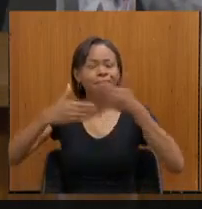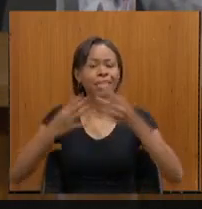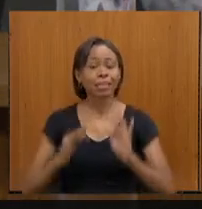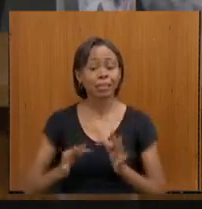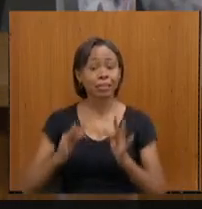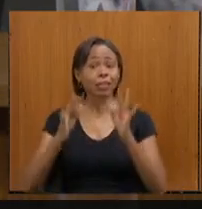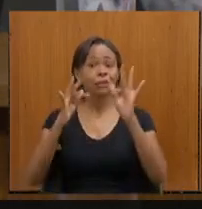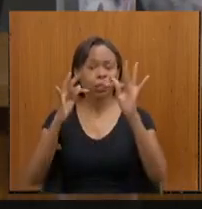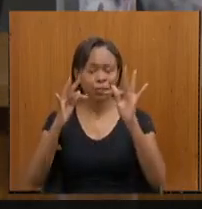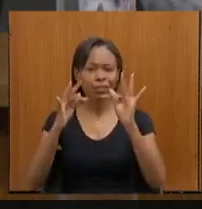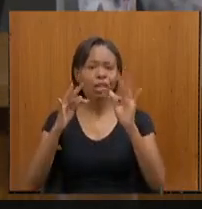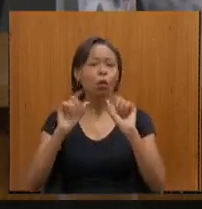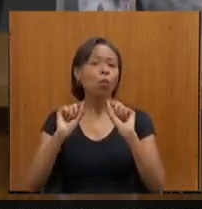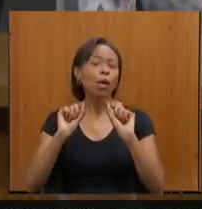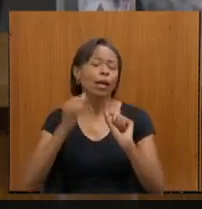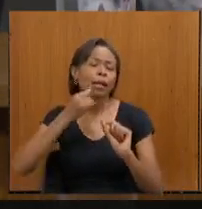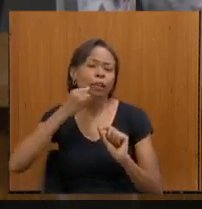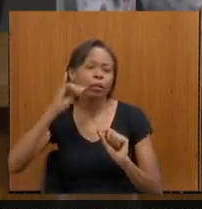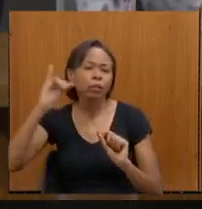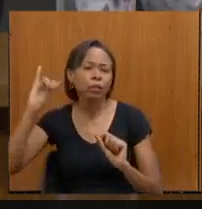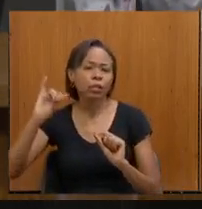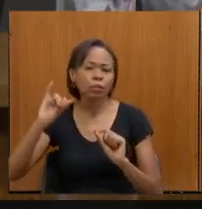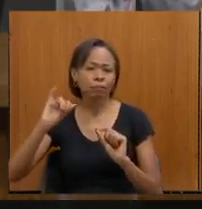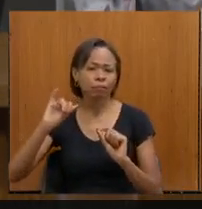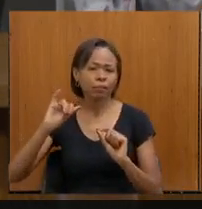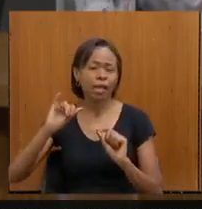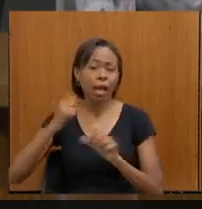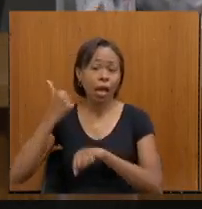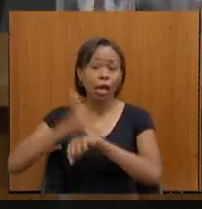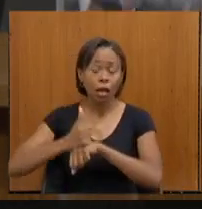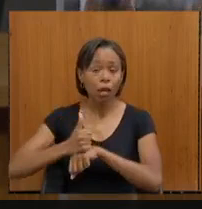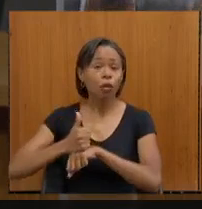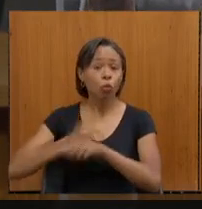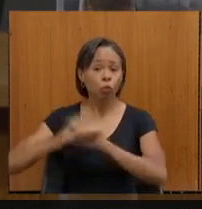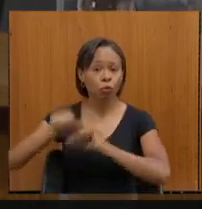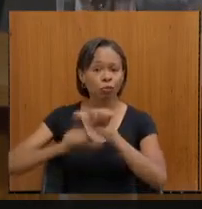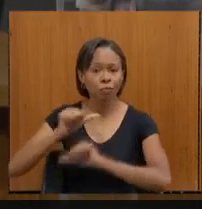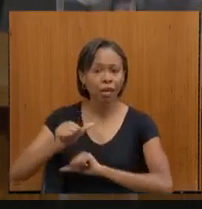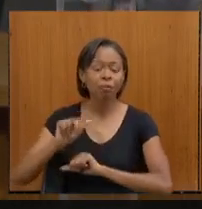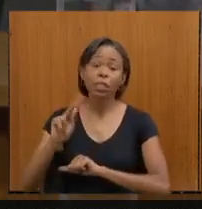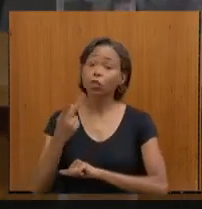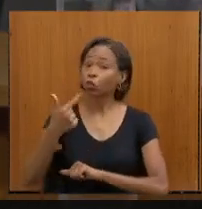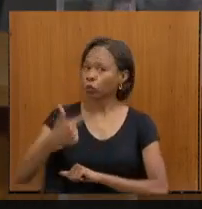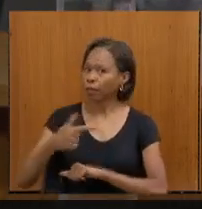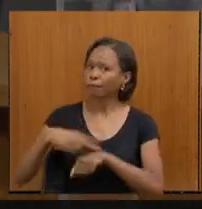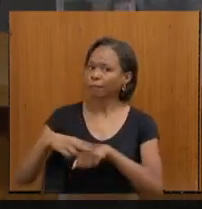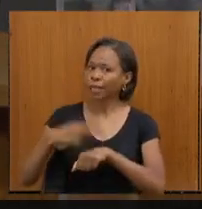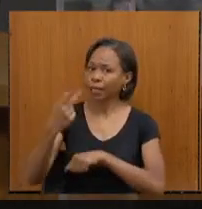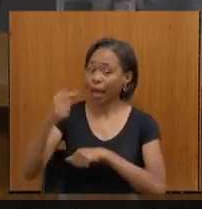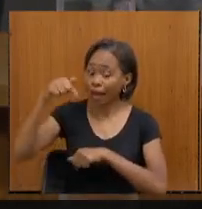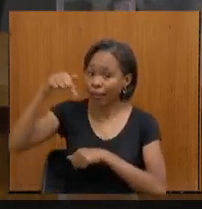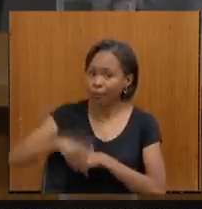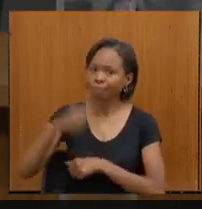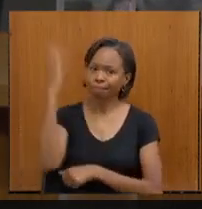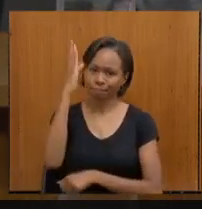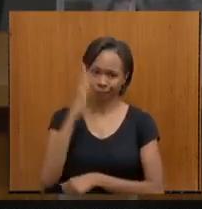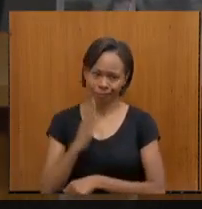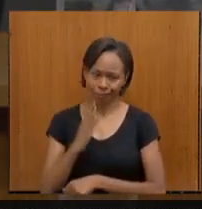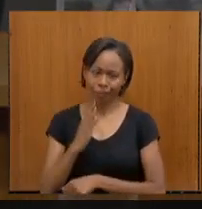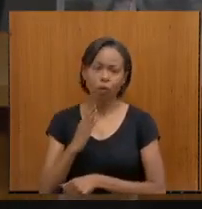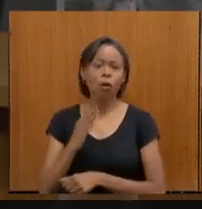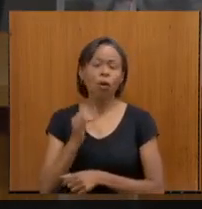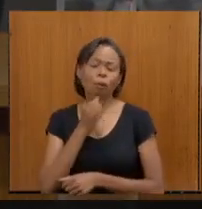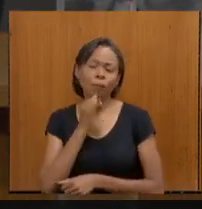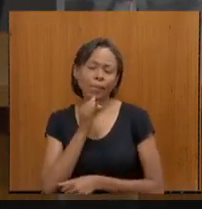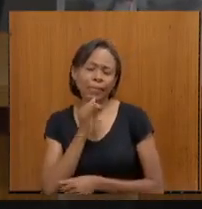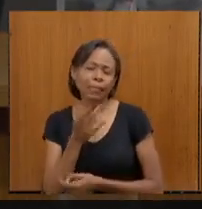energias renováveis ou de hidrogênio Verde aqui no Brasil então para isso existem alguns momentos